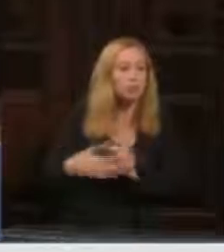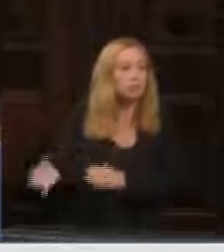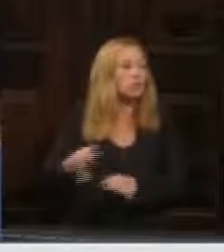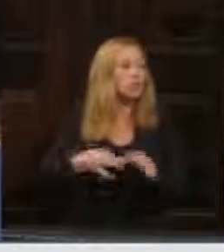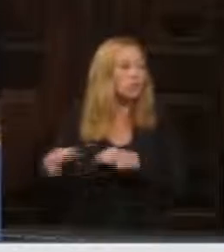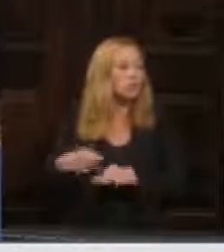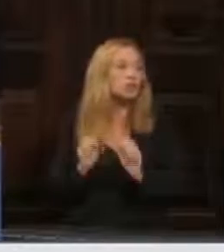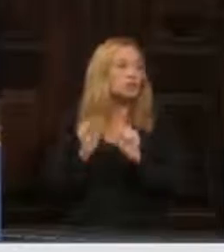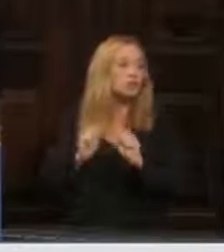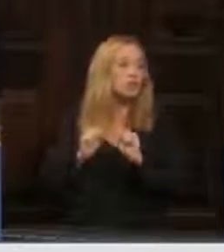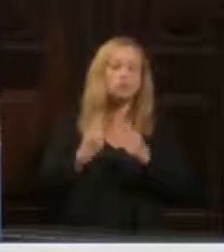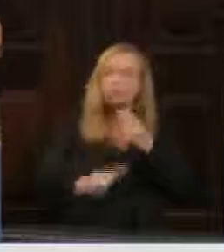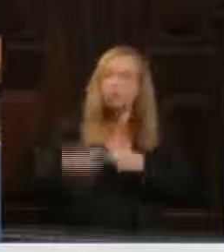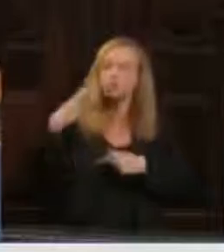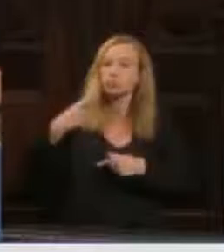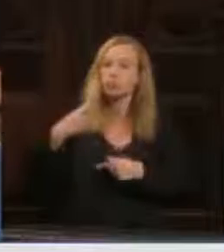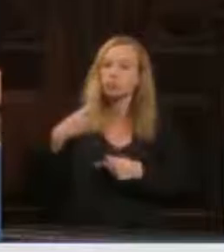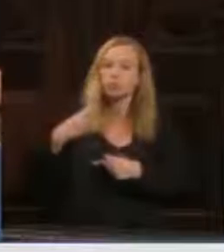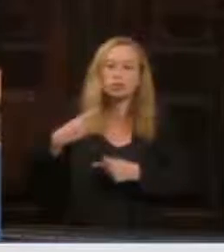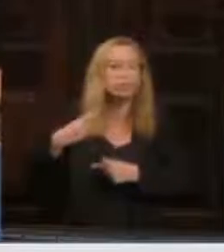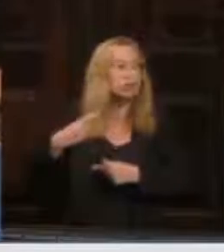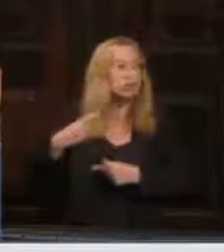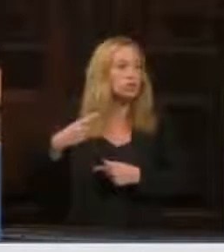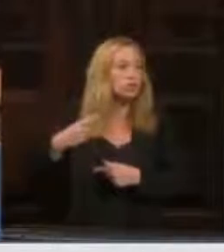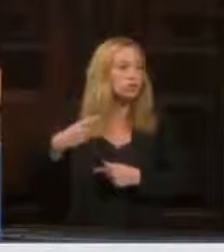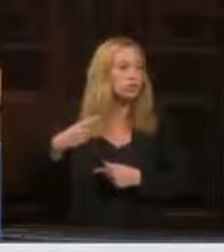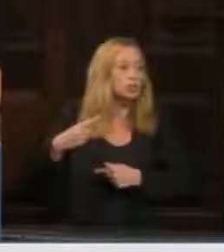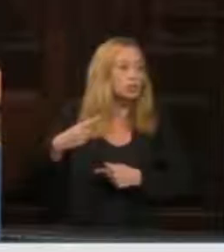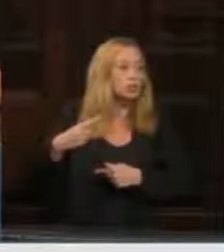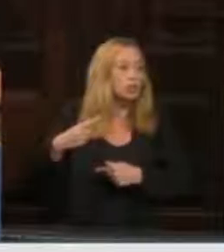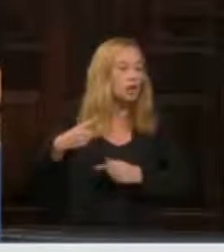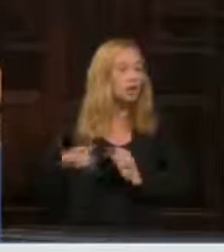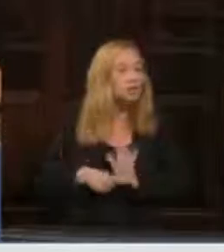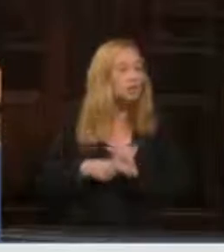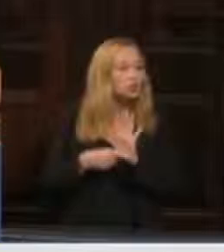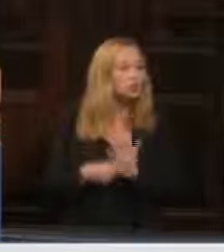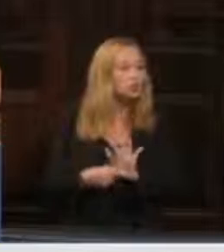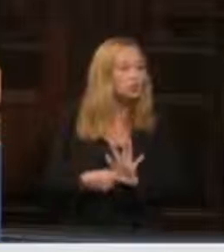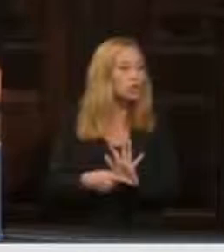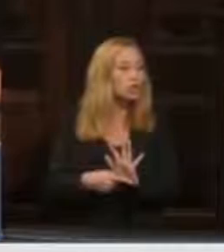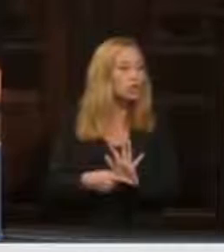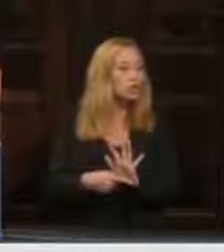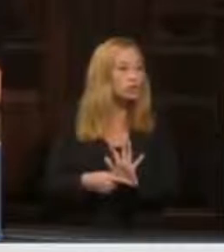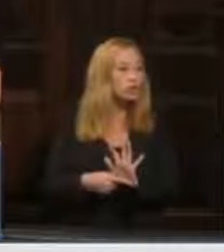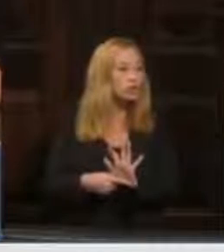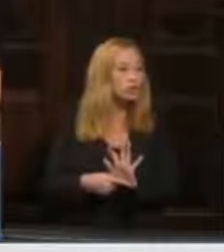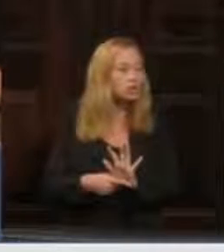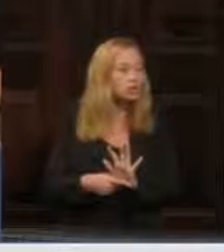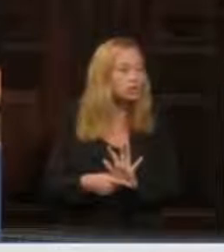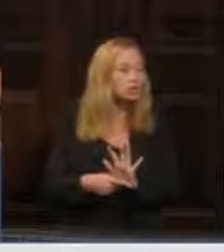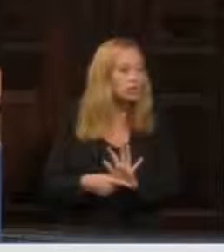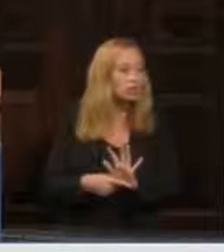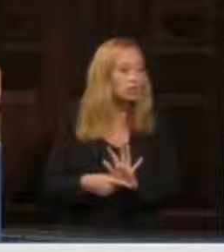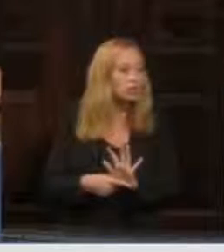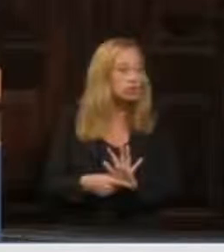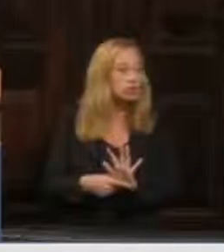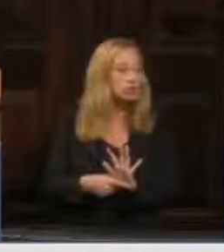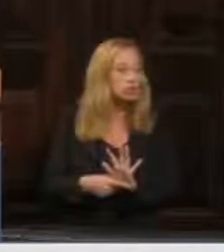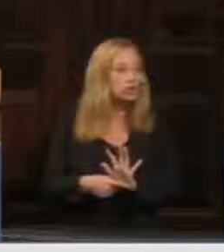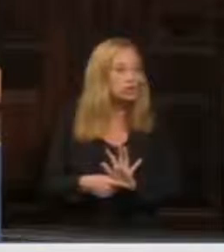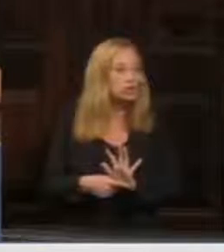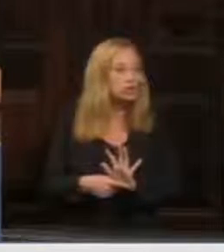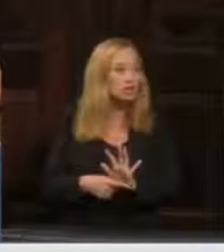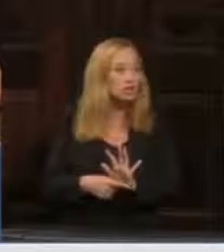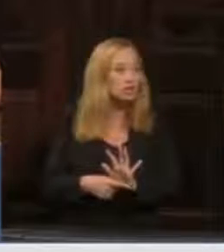possa superar o mirar na cabecinha, como se fosse abatendo aqueles